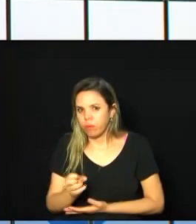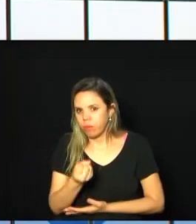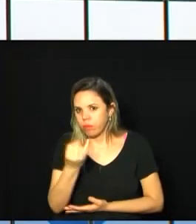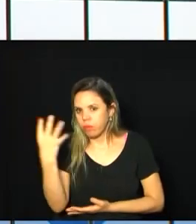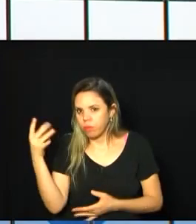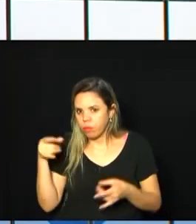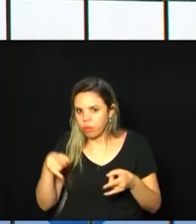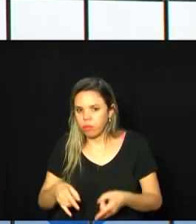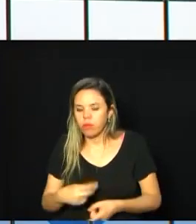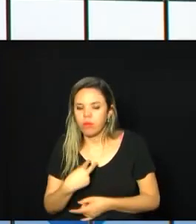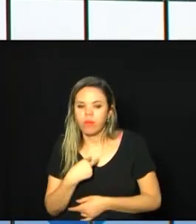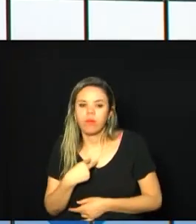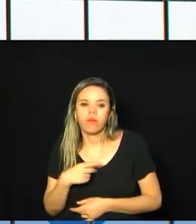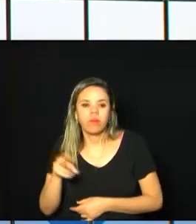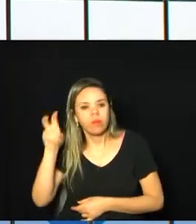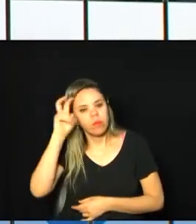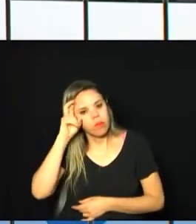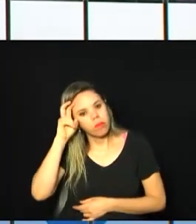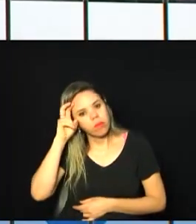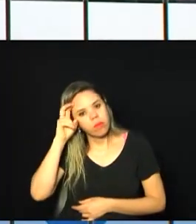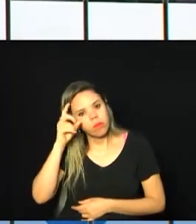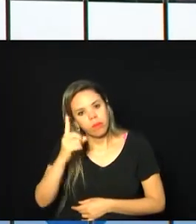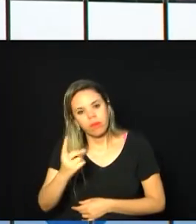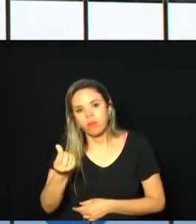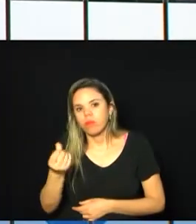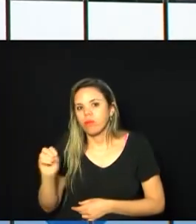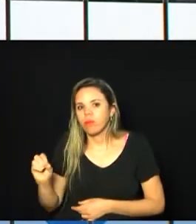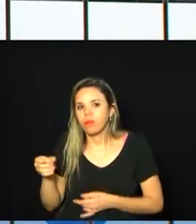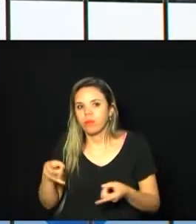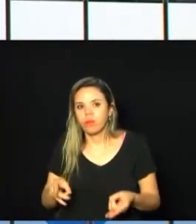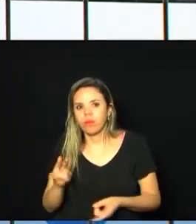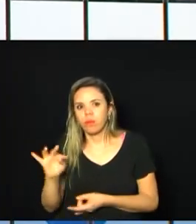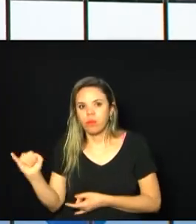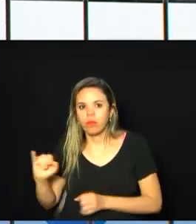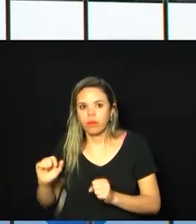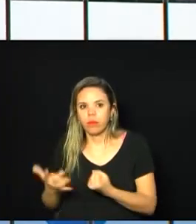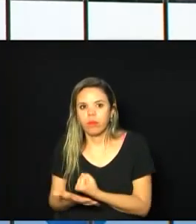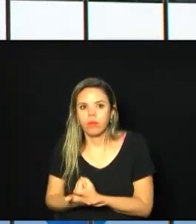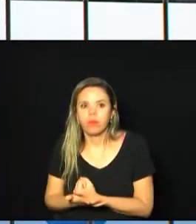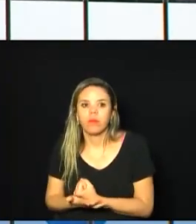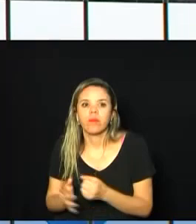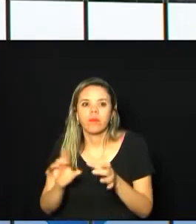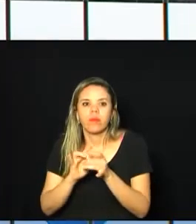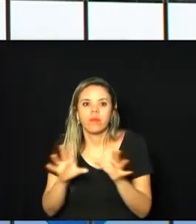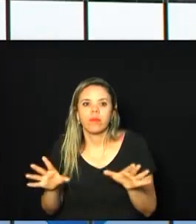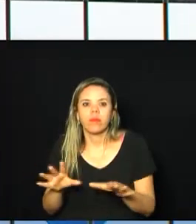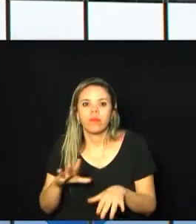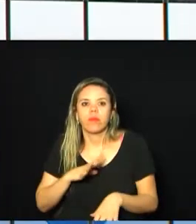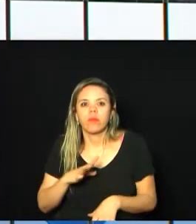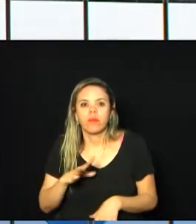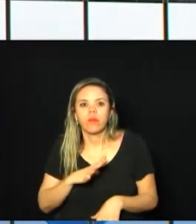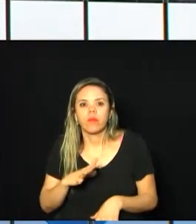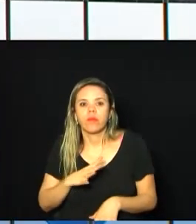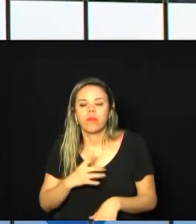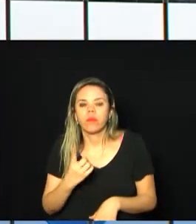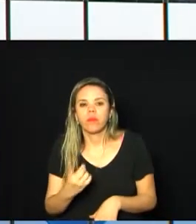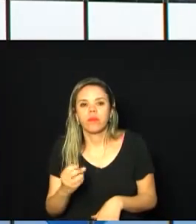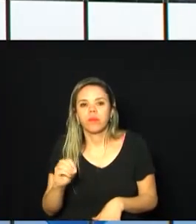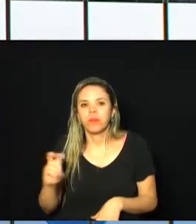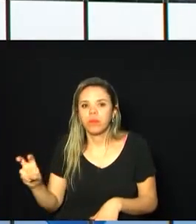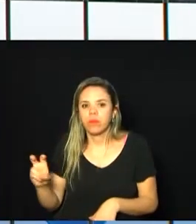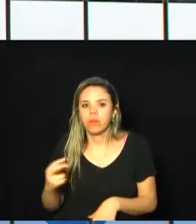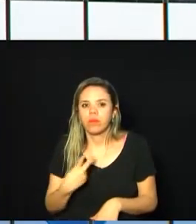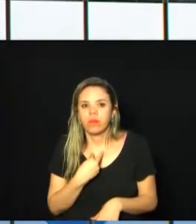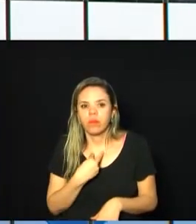65,63% nesta quinta-feira. 160 leitos de UTI Covid disponíveis na cidade, 105